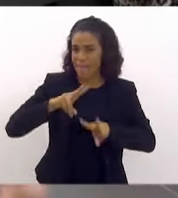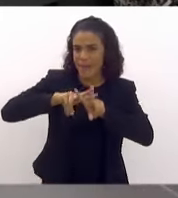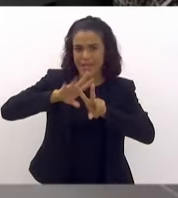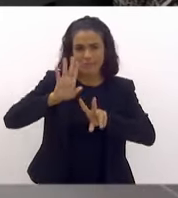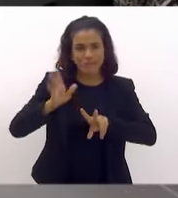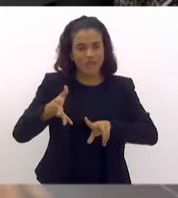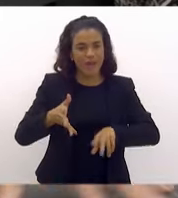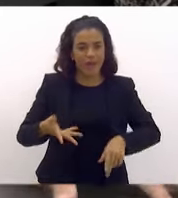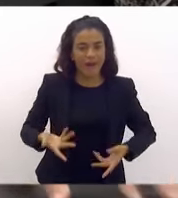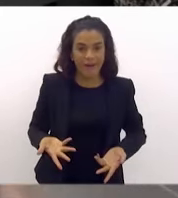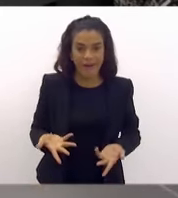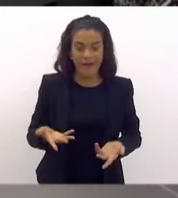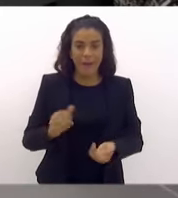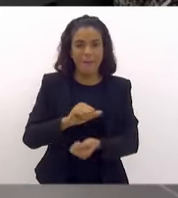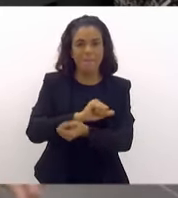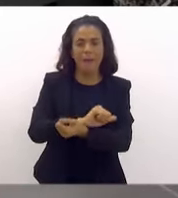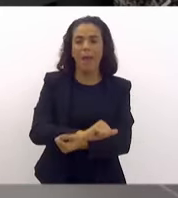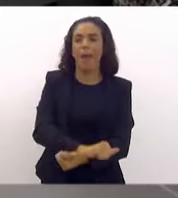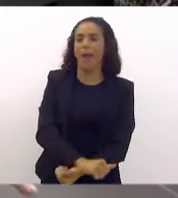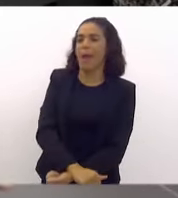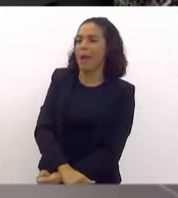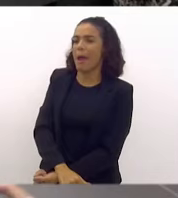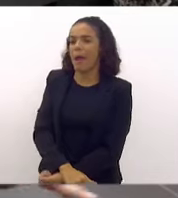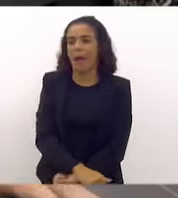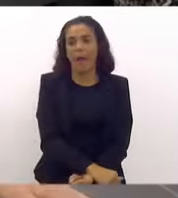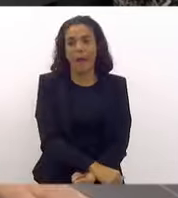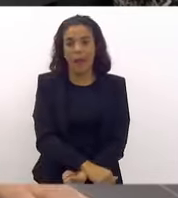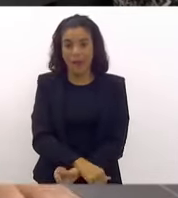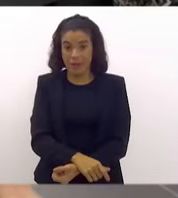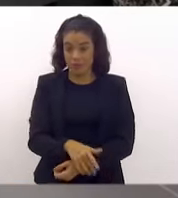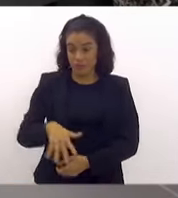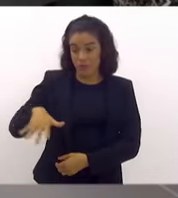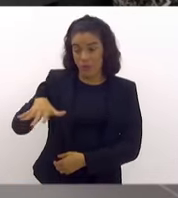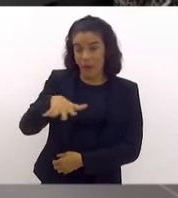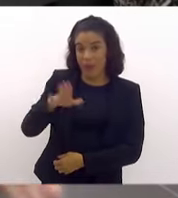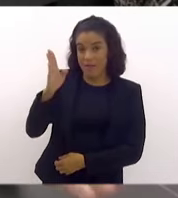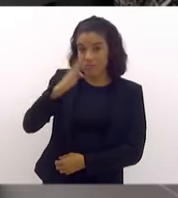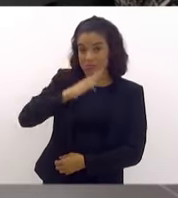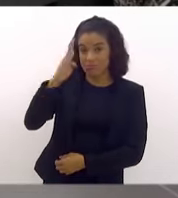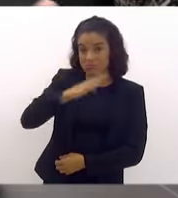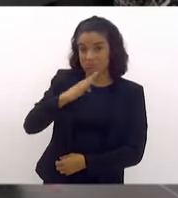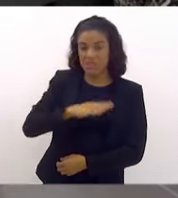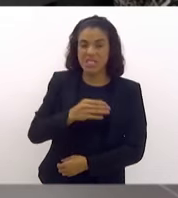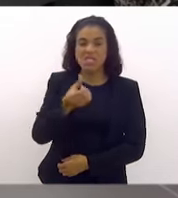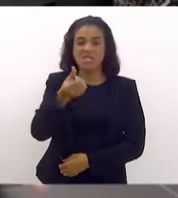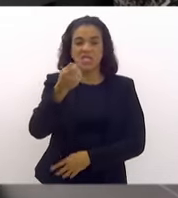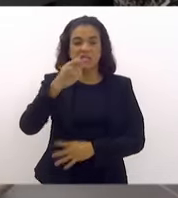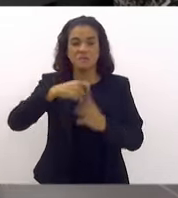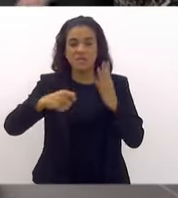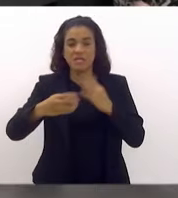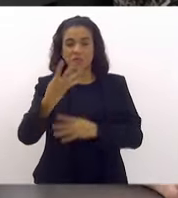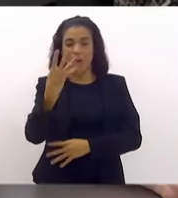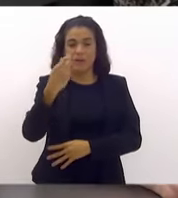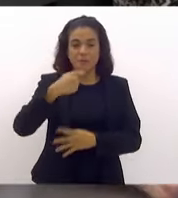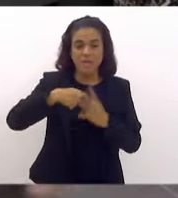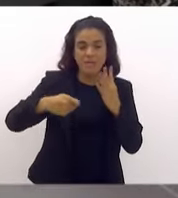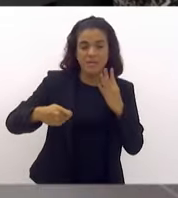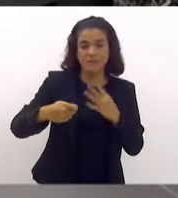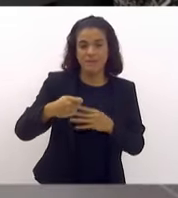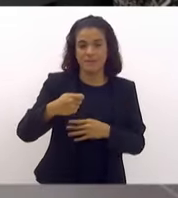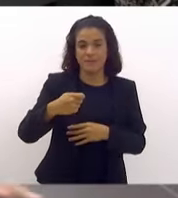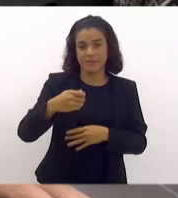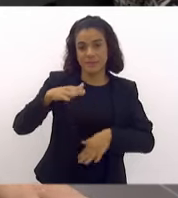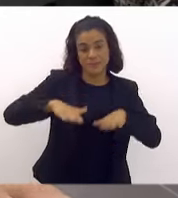geralmente com o indiciado preso talvez numa vara criminal célere teríamos aí se meses 4 meses até a